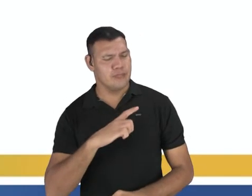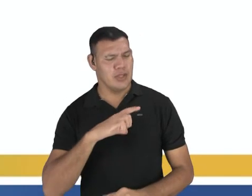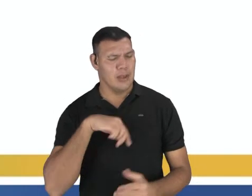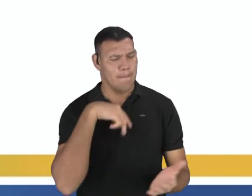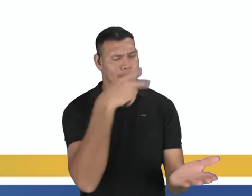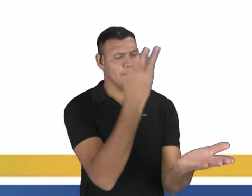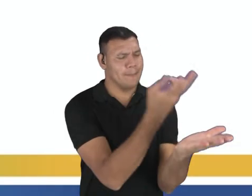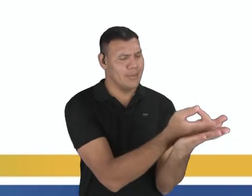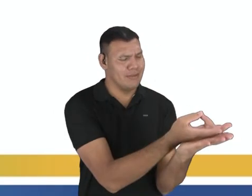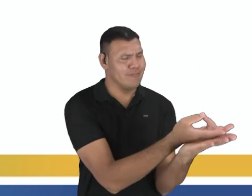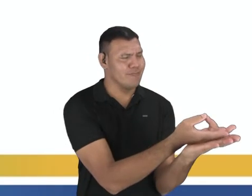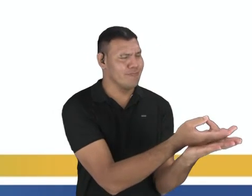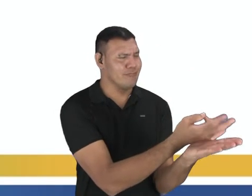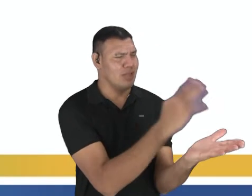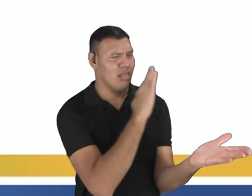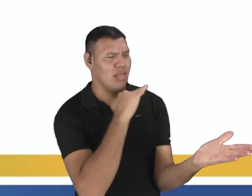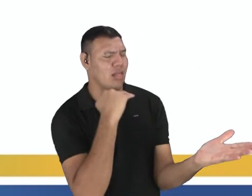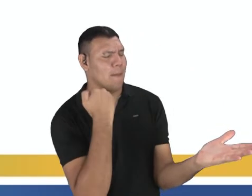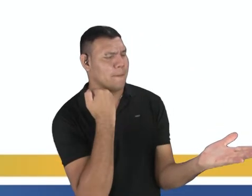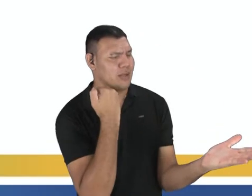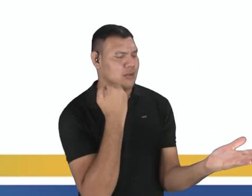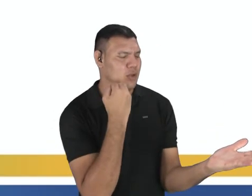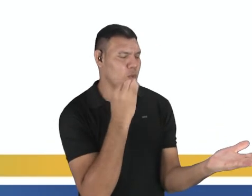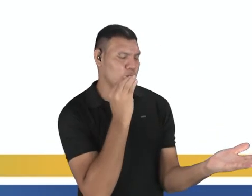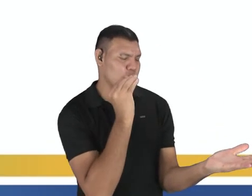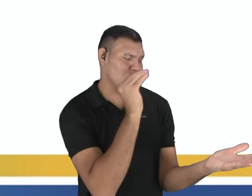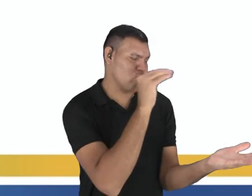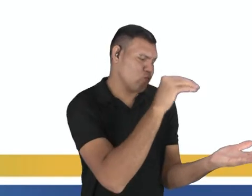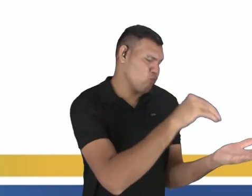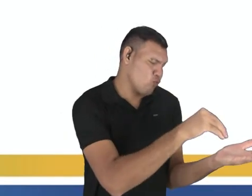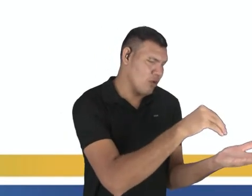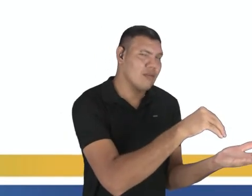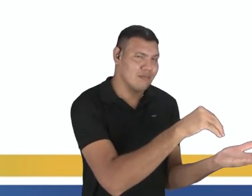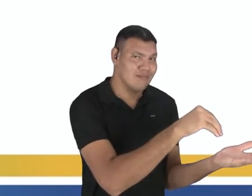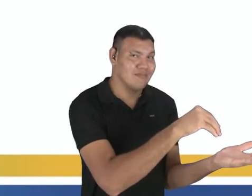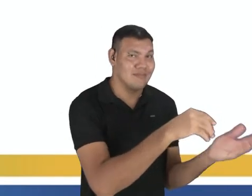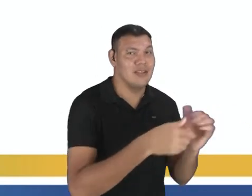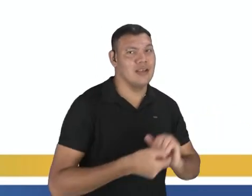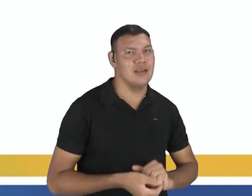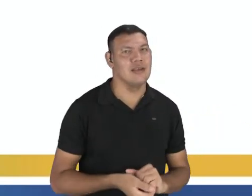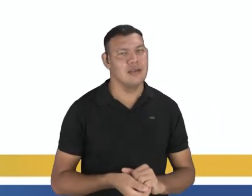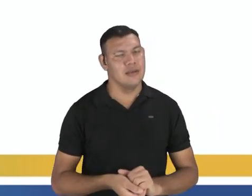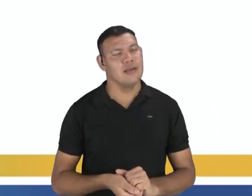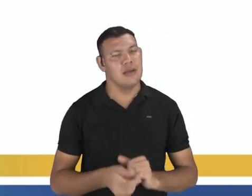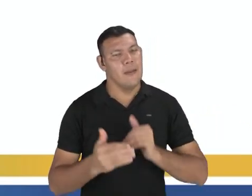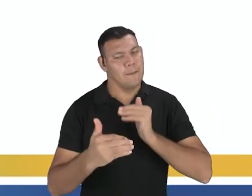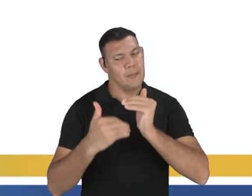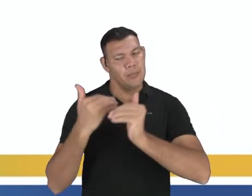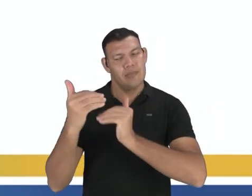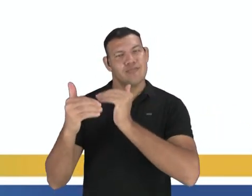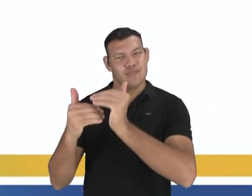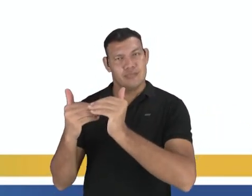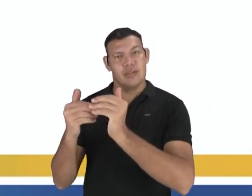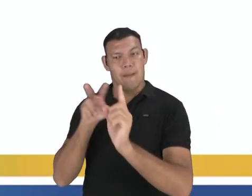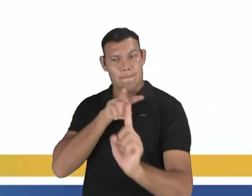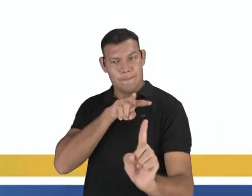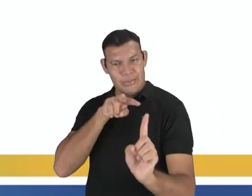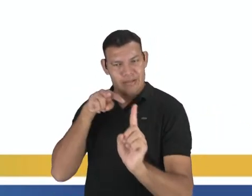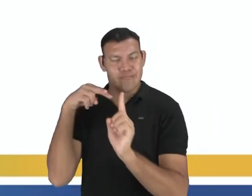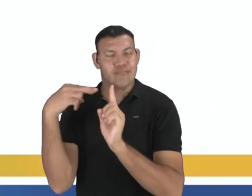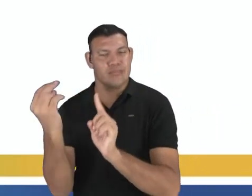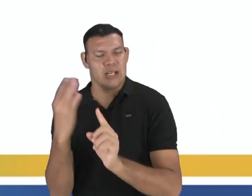ao cadáver, aí depois ele beija o cadáver. Então, todas essas situações vão dando essa perspectiva